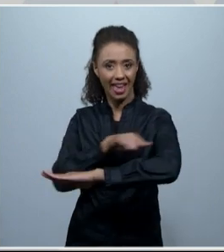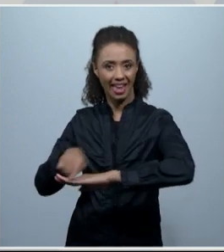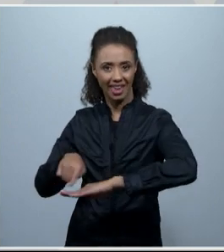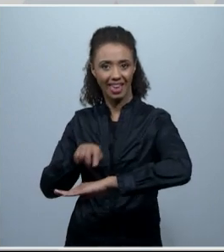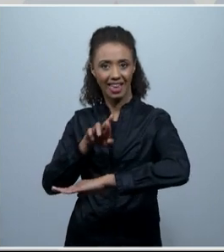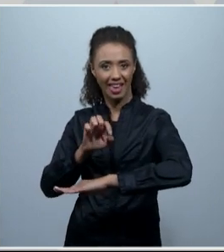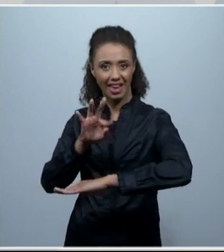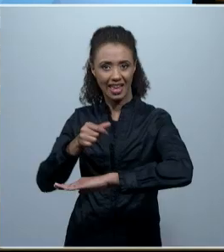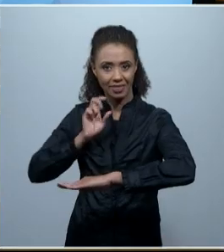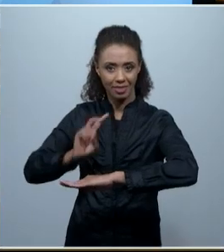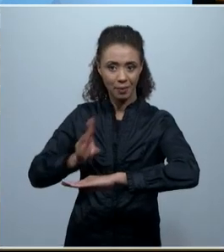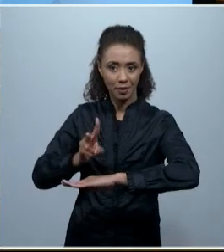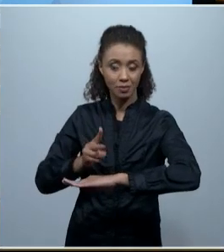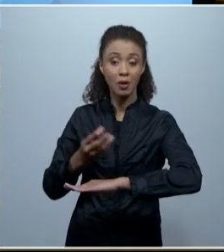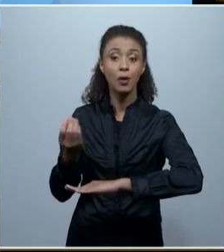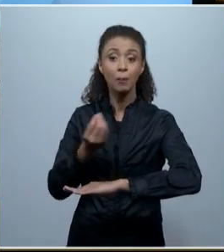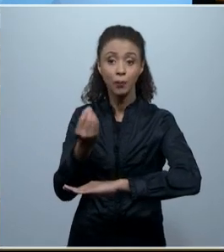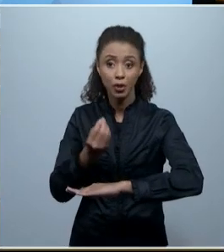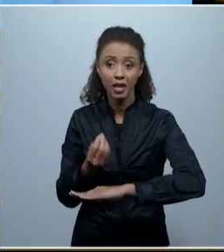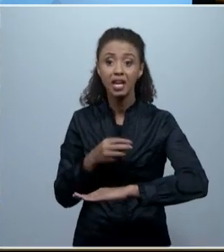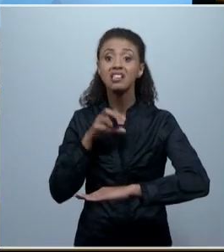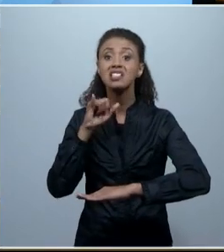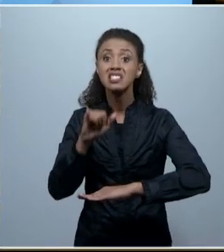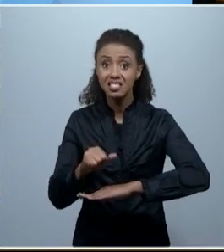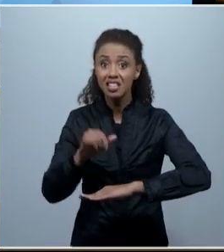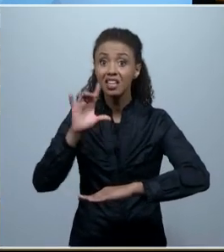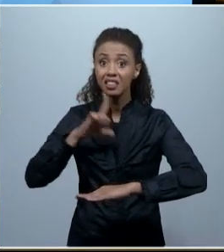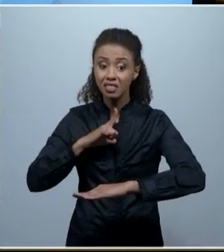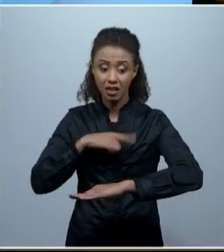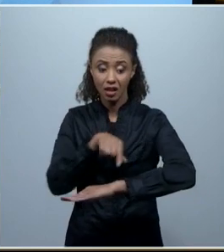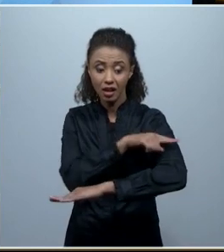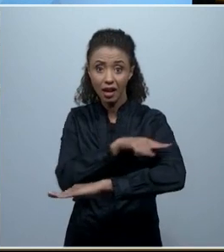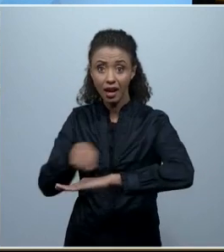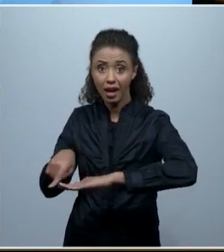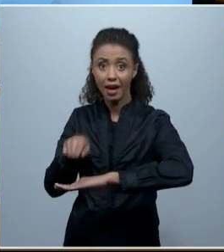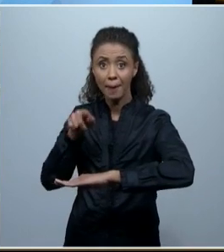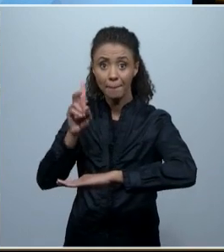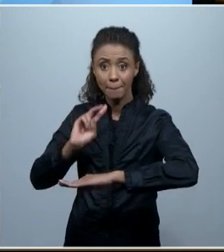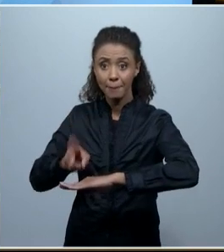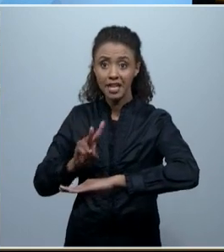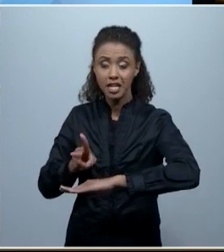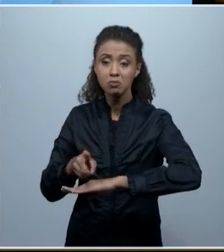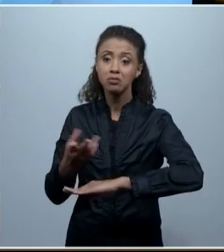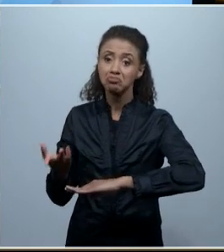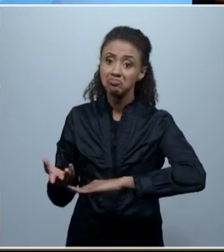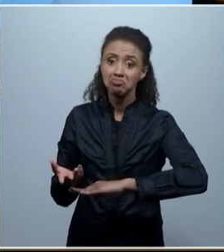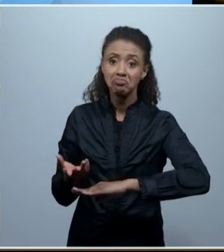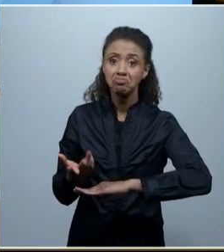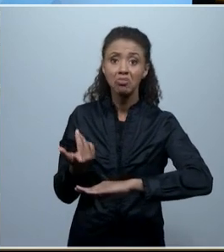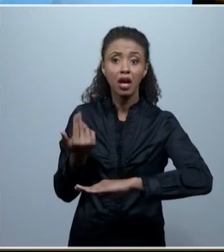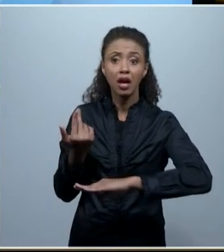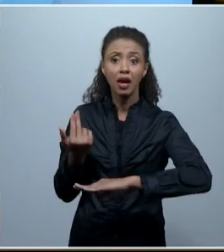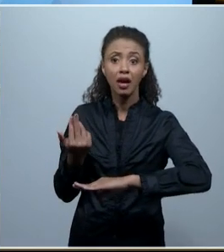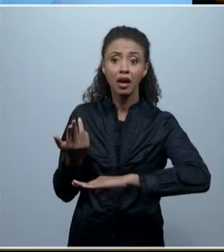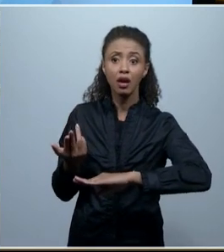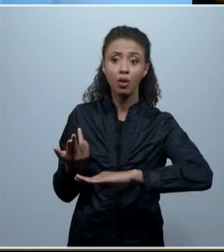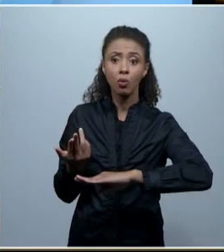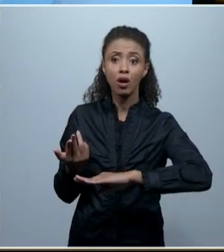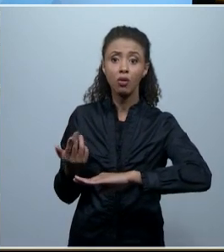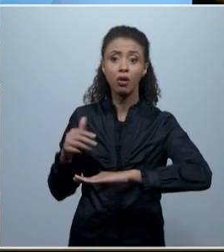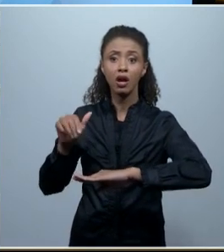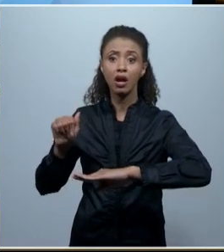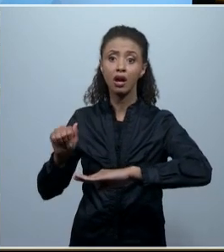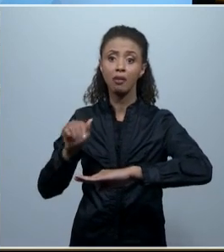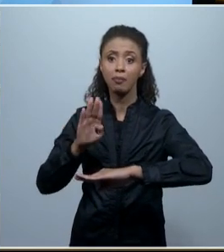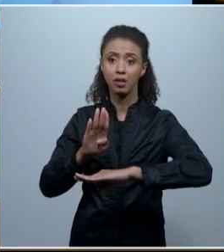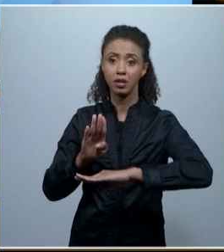reta a reta abc seria igual à reta a ser porque a reta a seja tem em comum com a reta abril.as